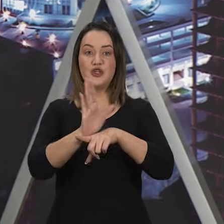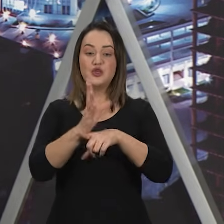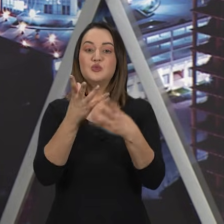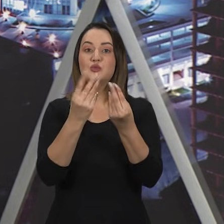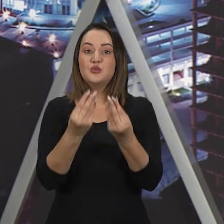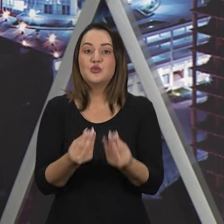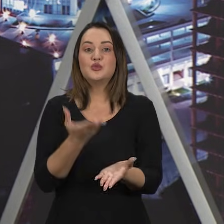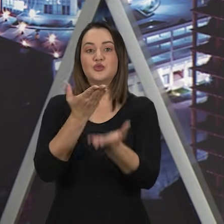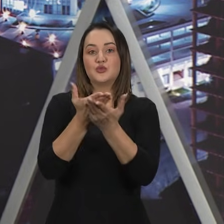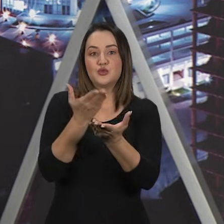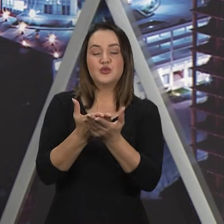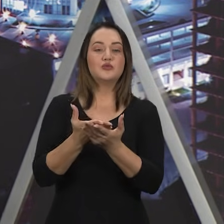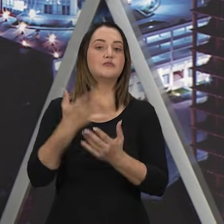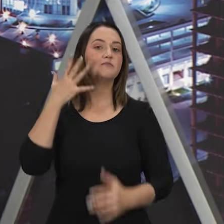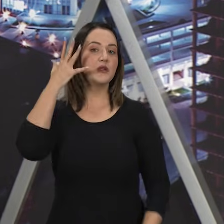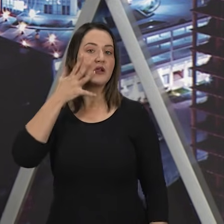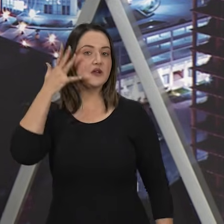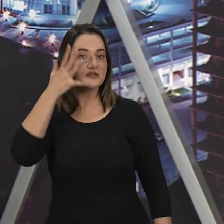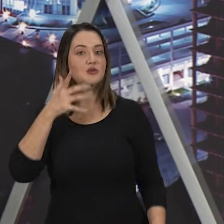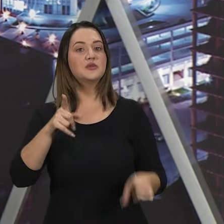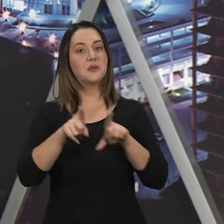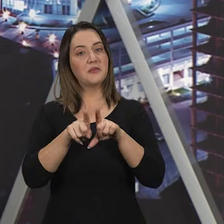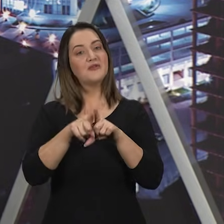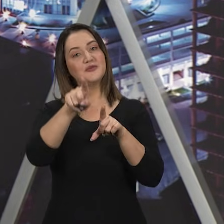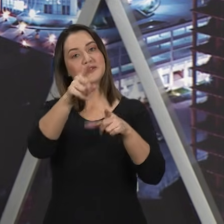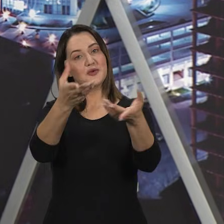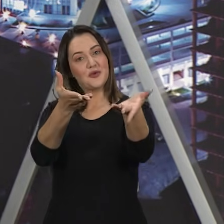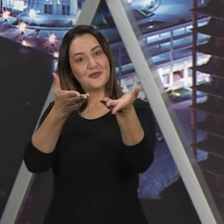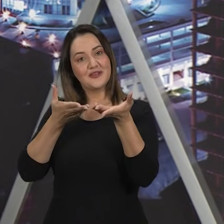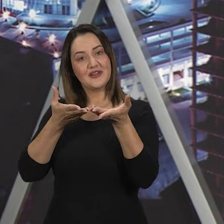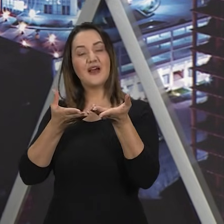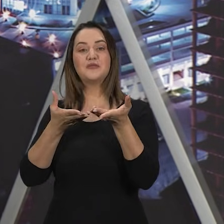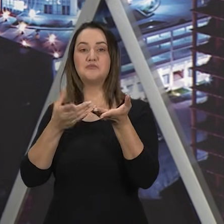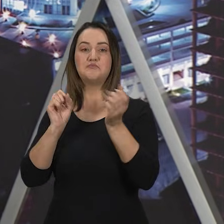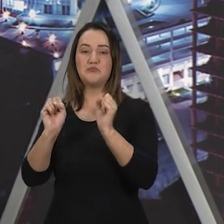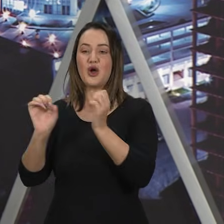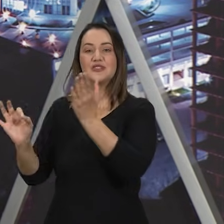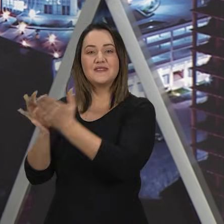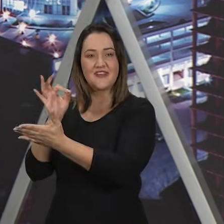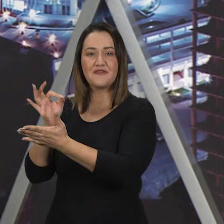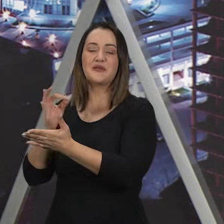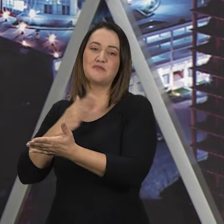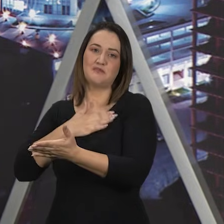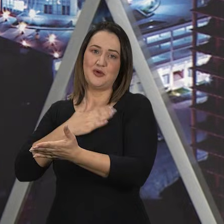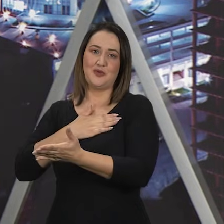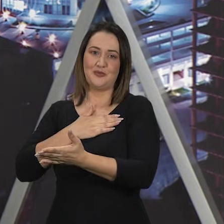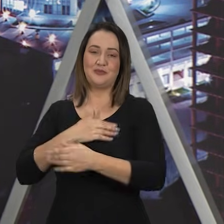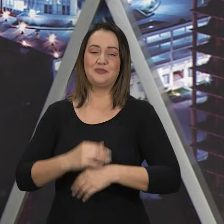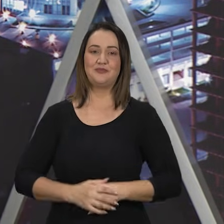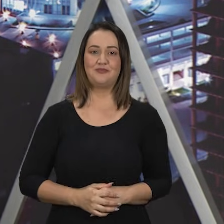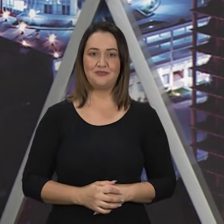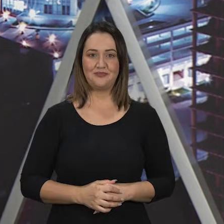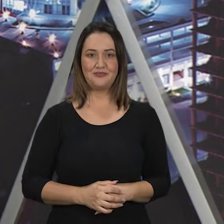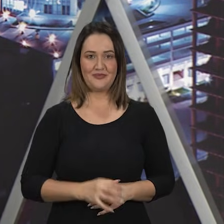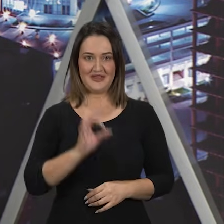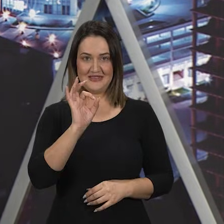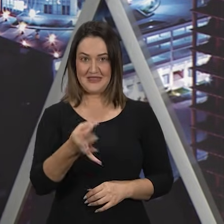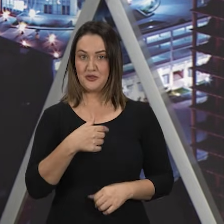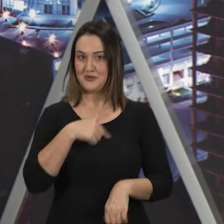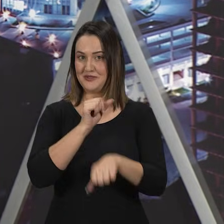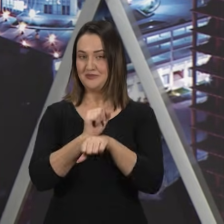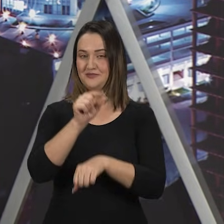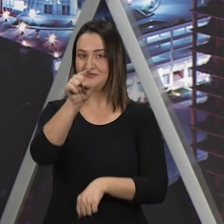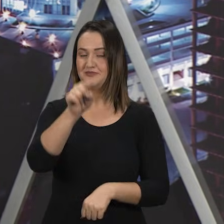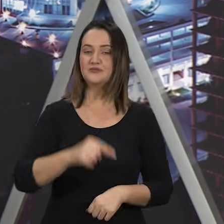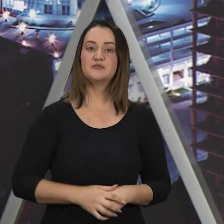estudo bíblico, de pregações. E você também é meu convidado para se inscrever lá e fazer parte do meu canal do YouTube,